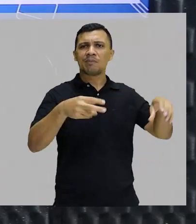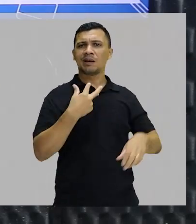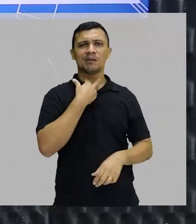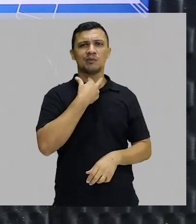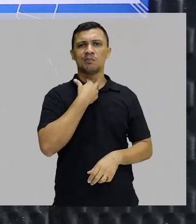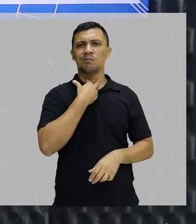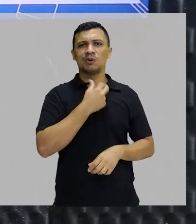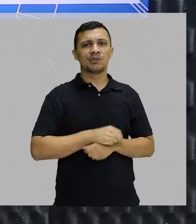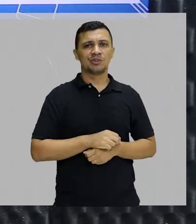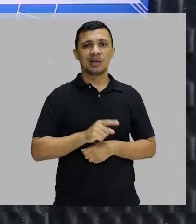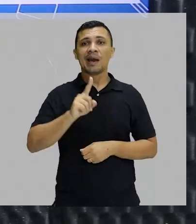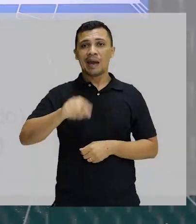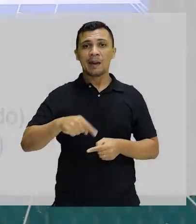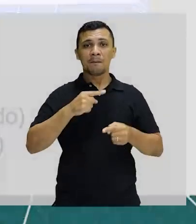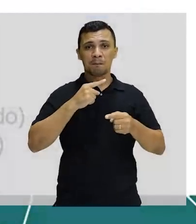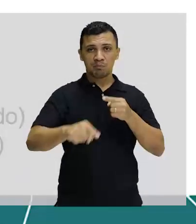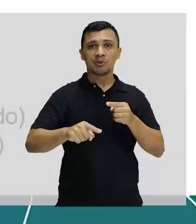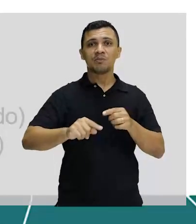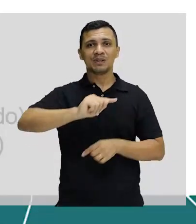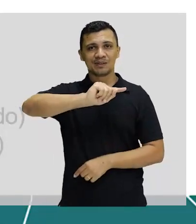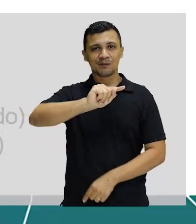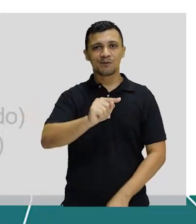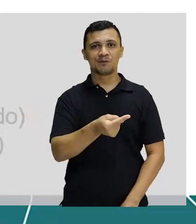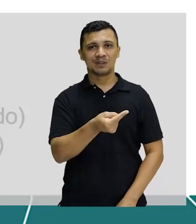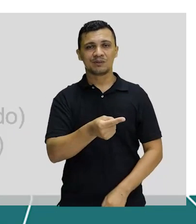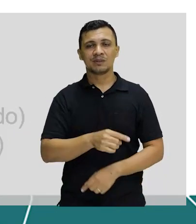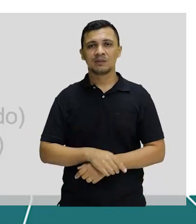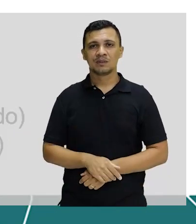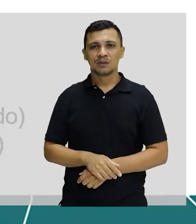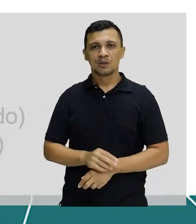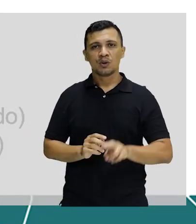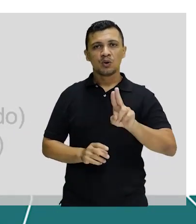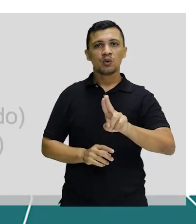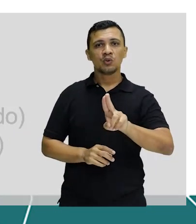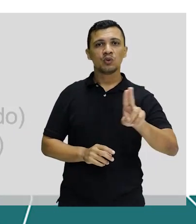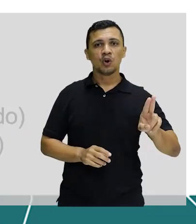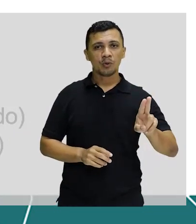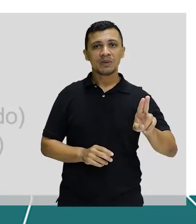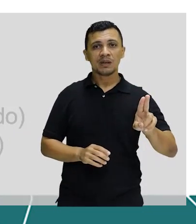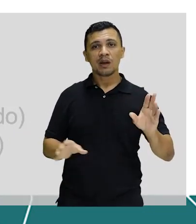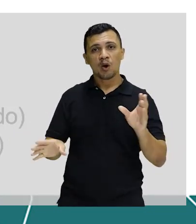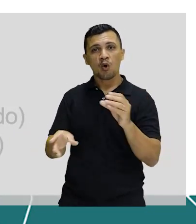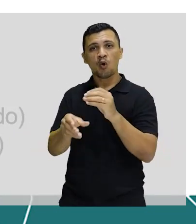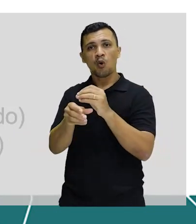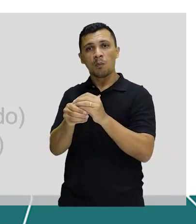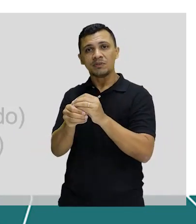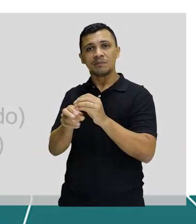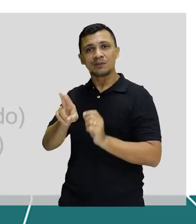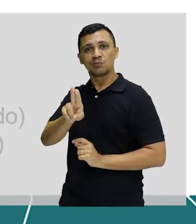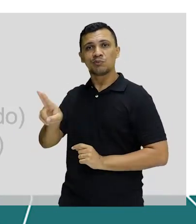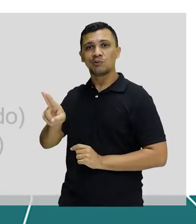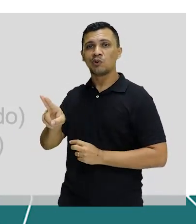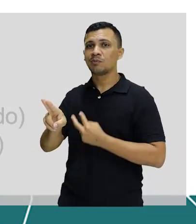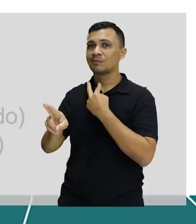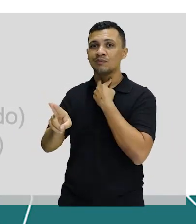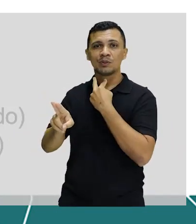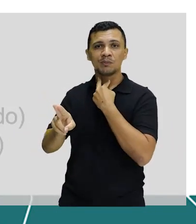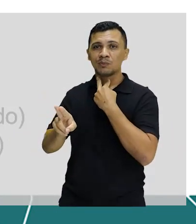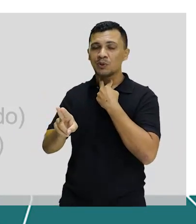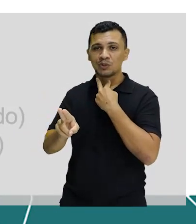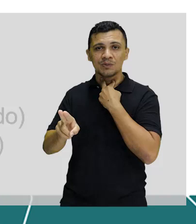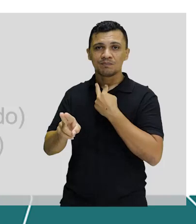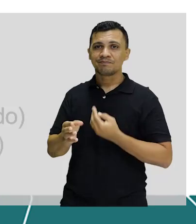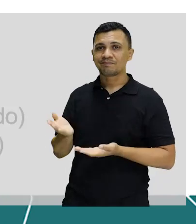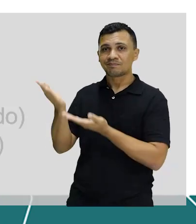vírgula. Então, ela é proibida neste caso. Separar o nome e o complemento nominal. O ataque ao Iraque foi